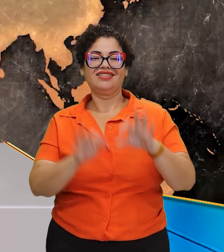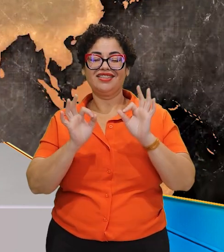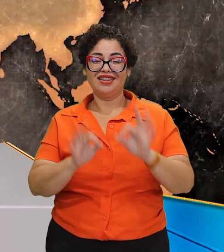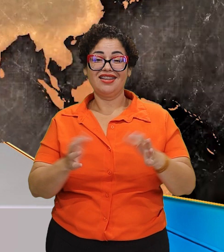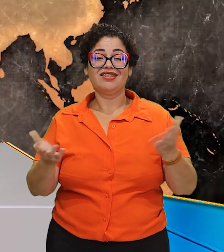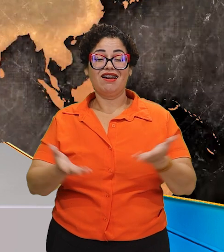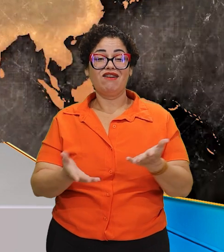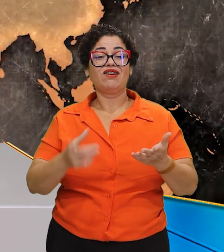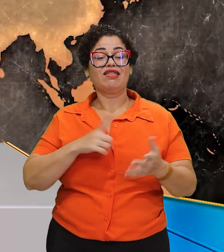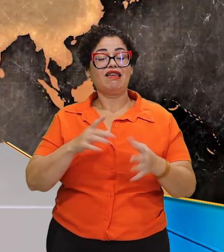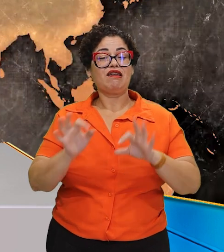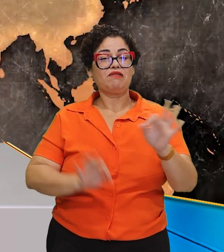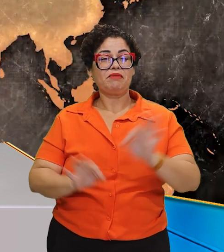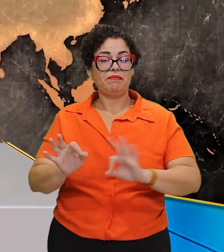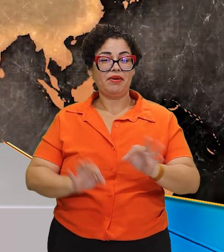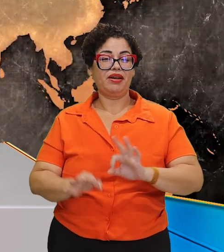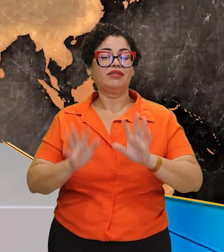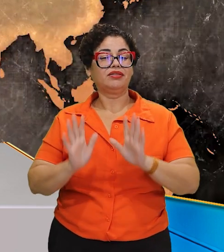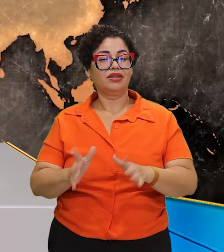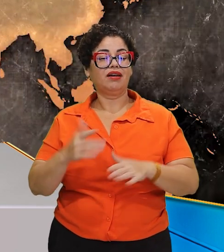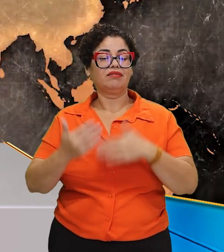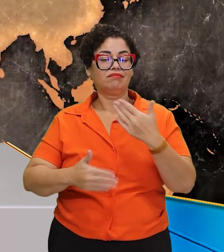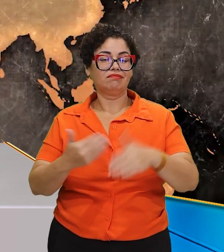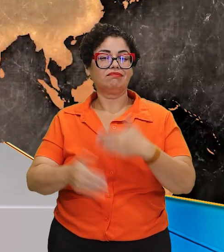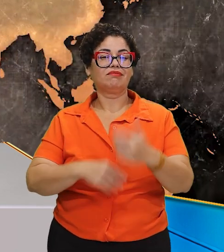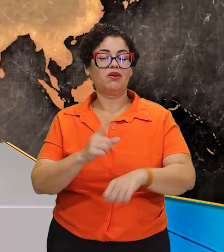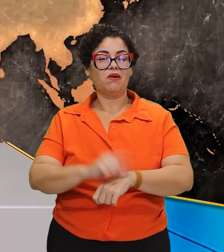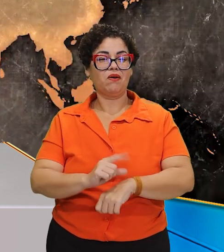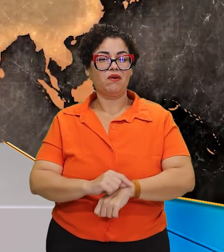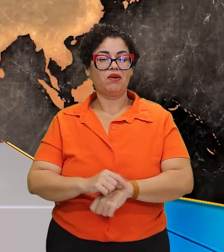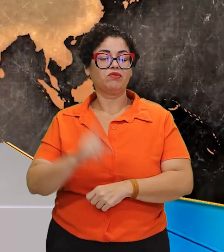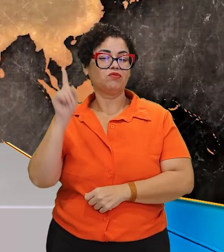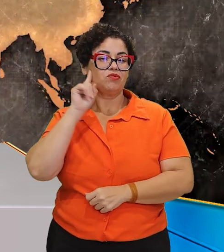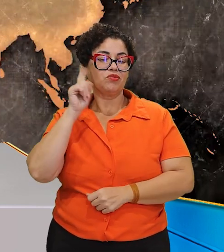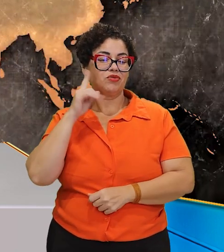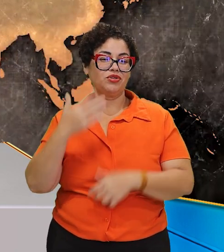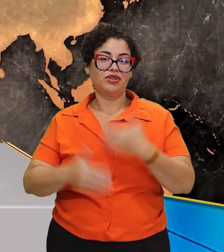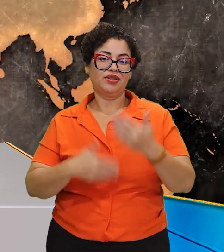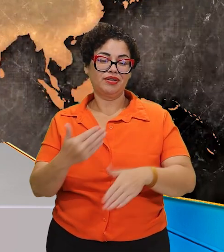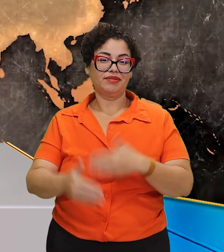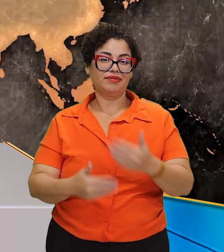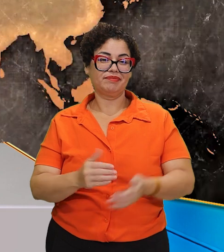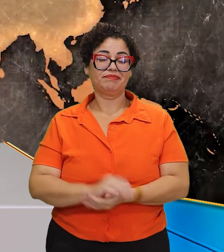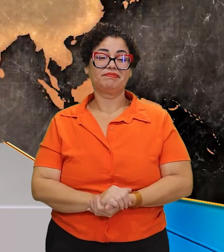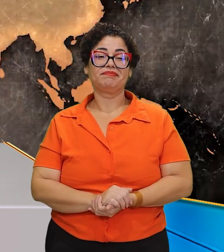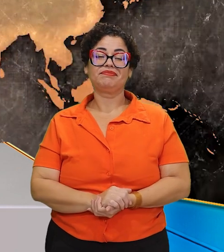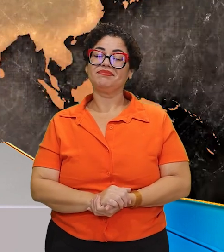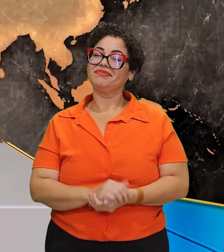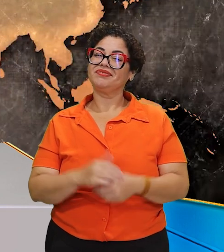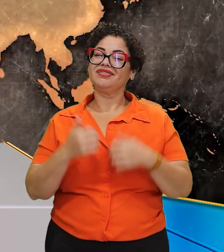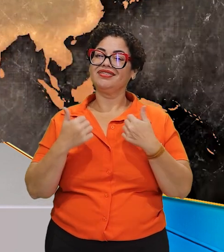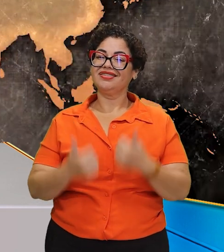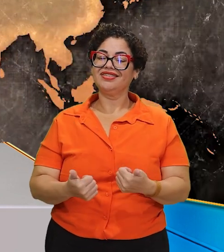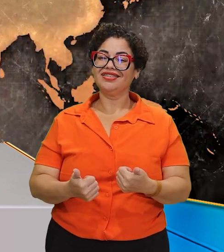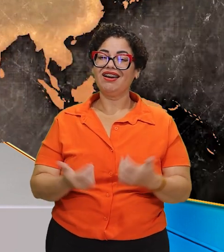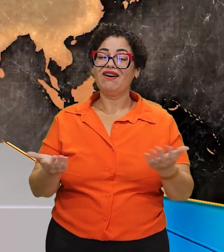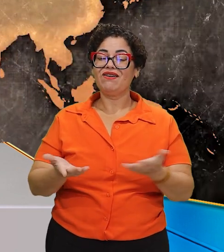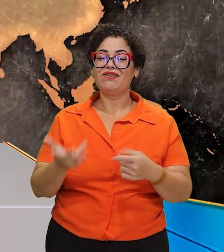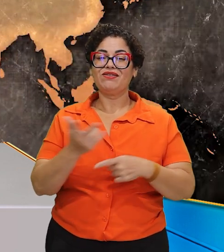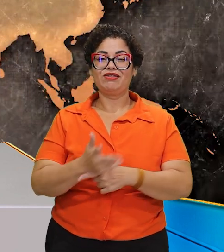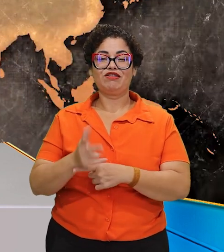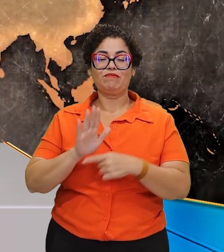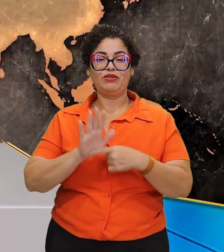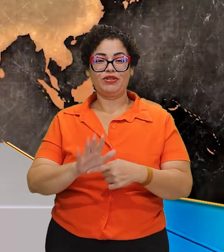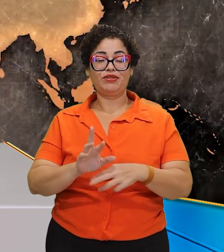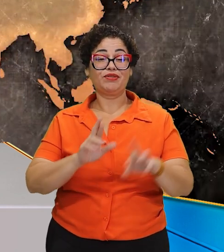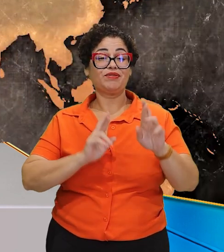certeza agora estamos mais preparados para lidar com os fusos horários no nosso dia a dia. E é isso para o episódio de